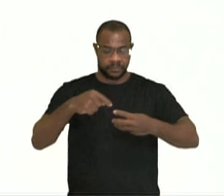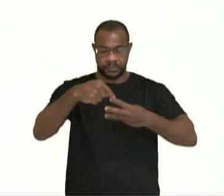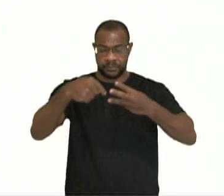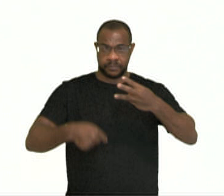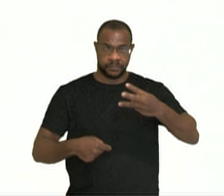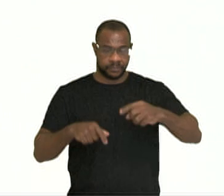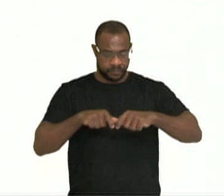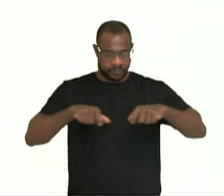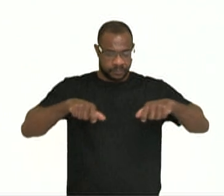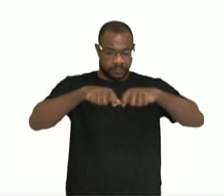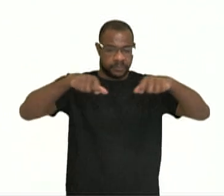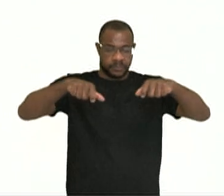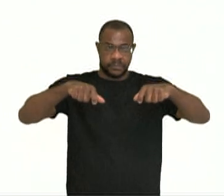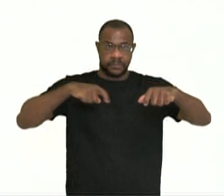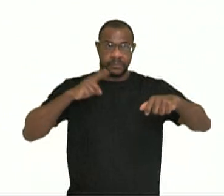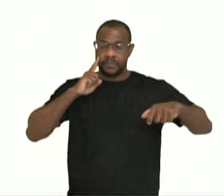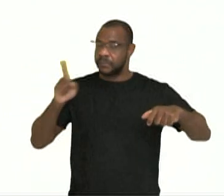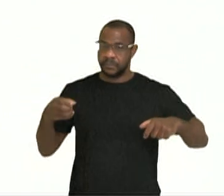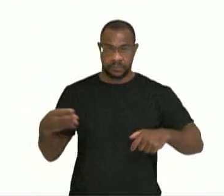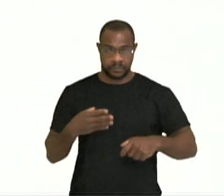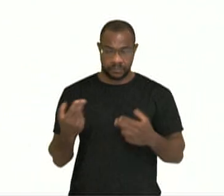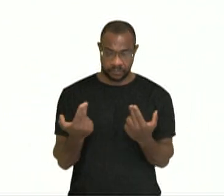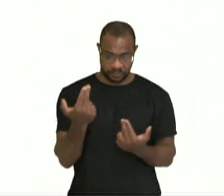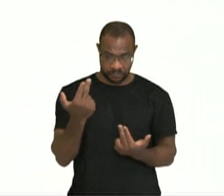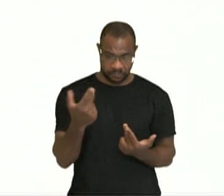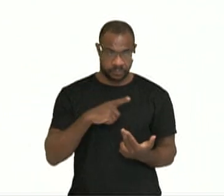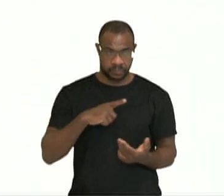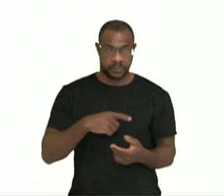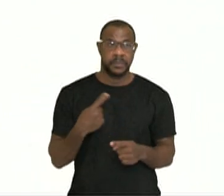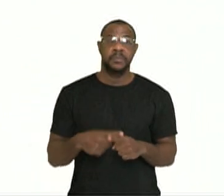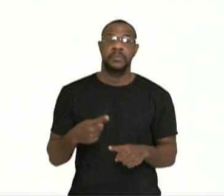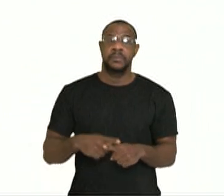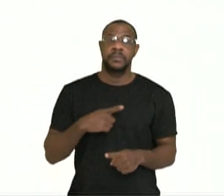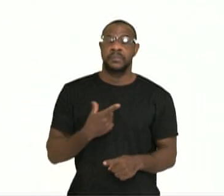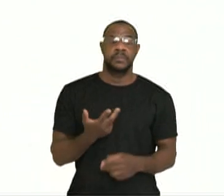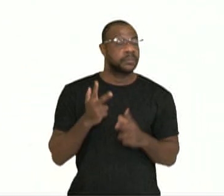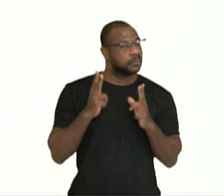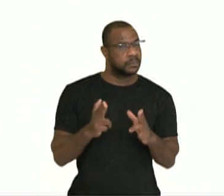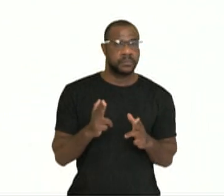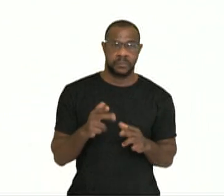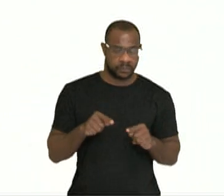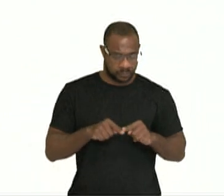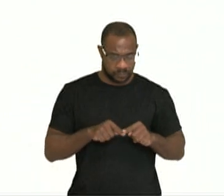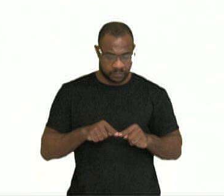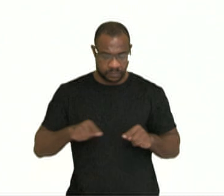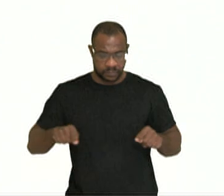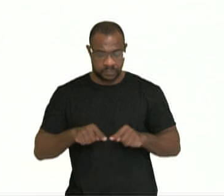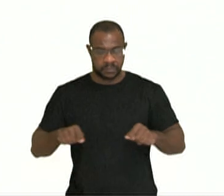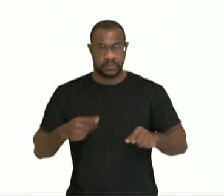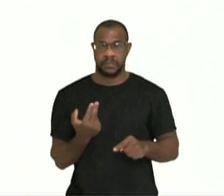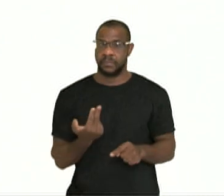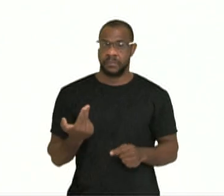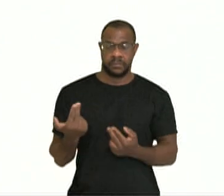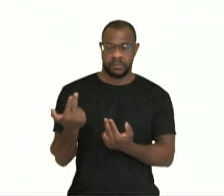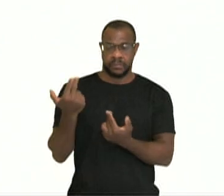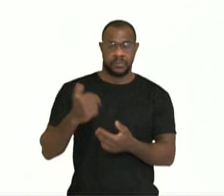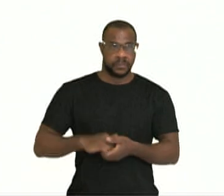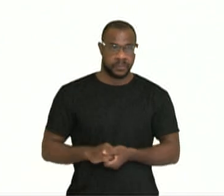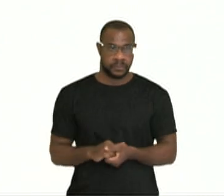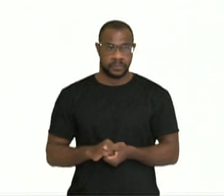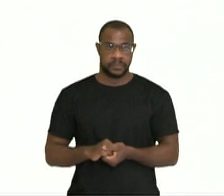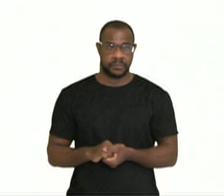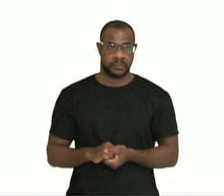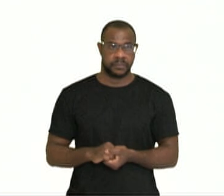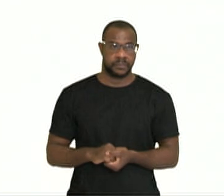monômios semelhantes? Sim. Por quê? Porque elas possuem a mesma parte literal. Vamos olhar de novo? Olha lá.